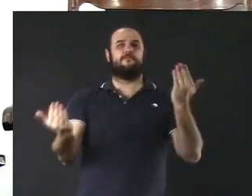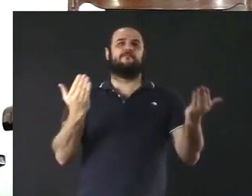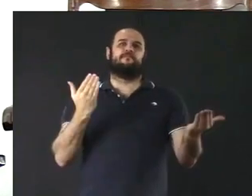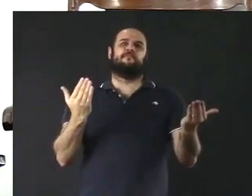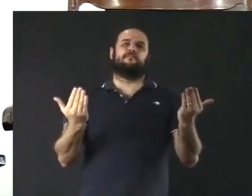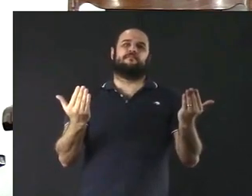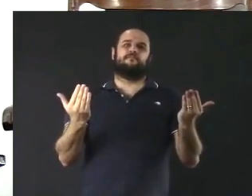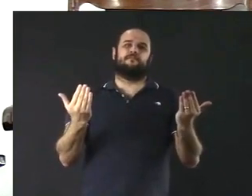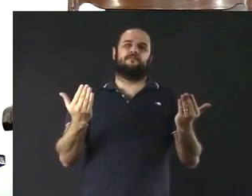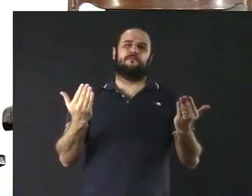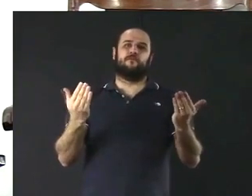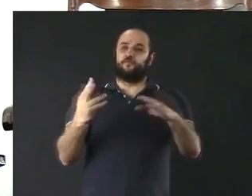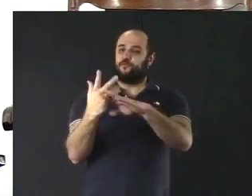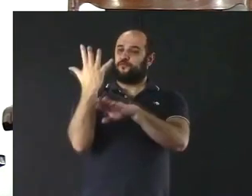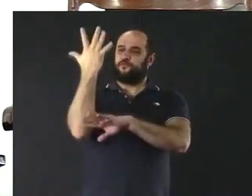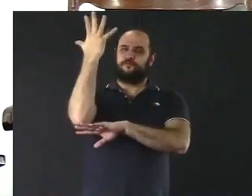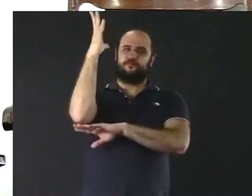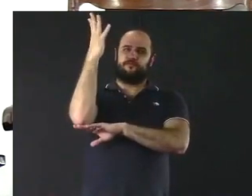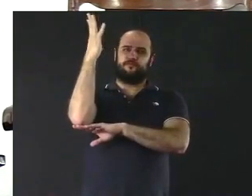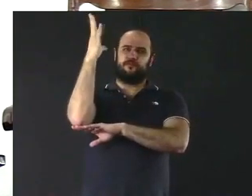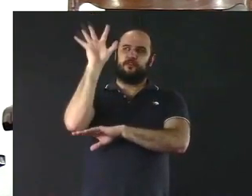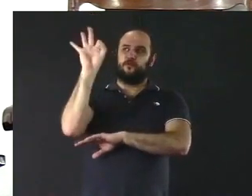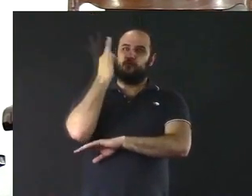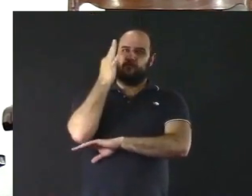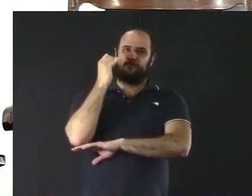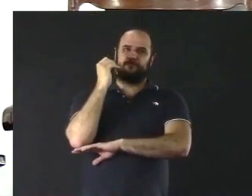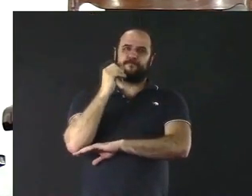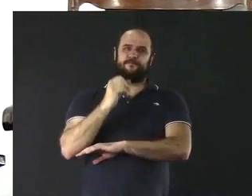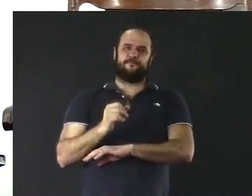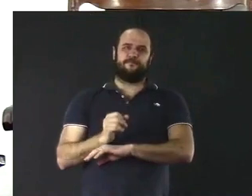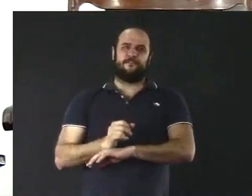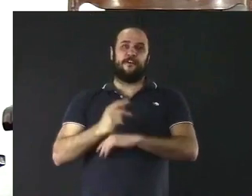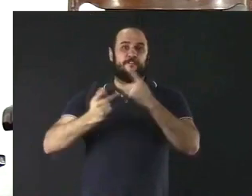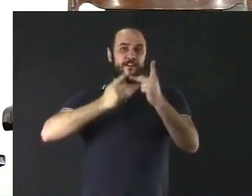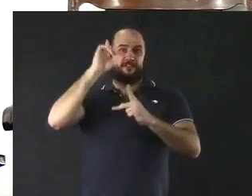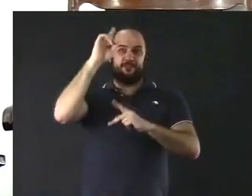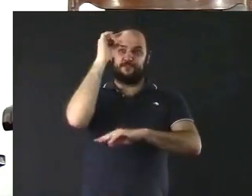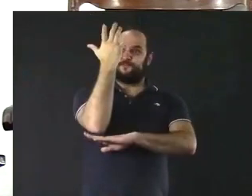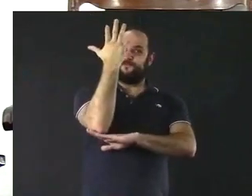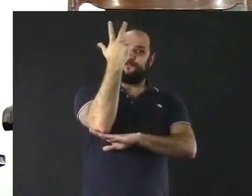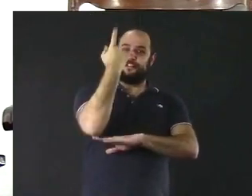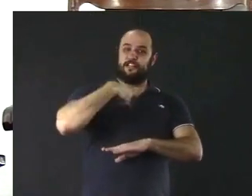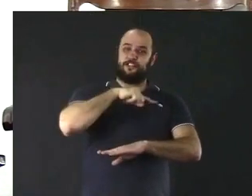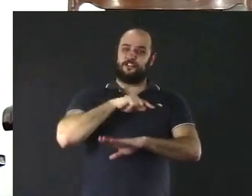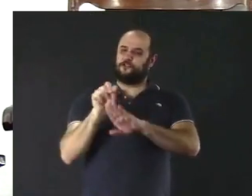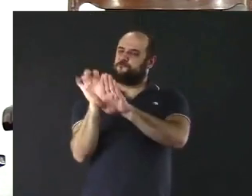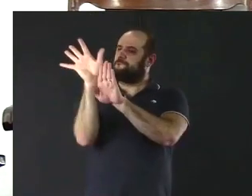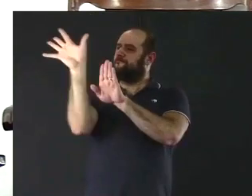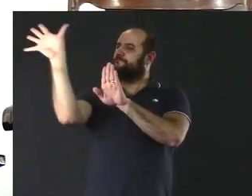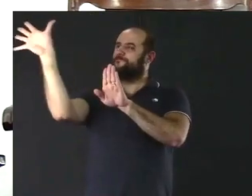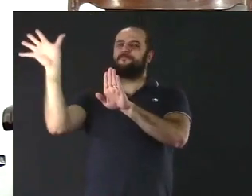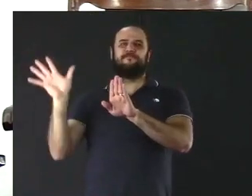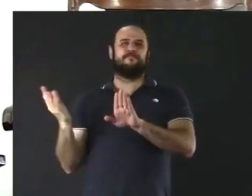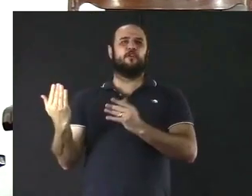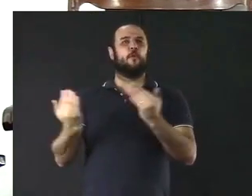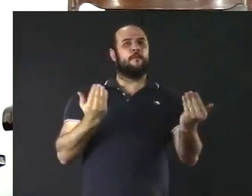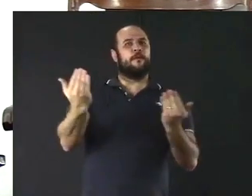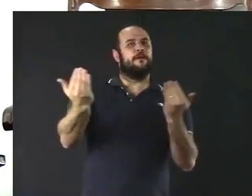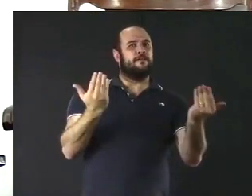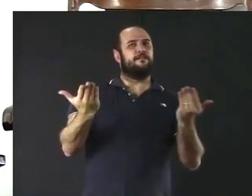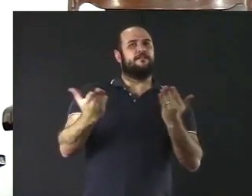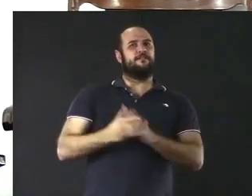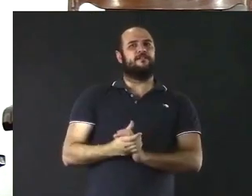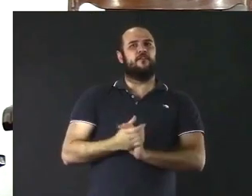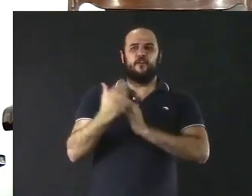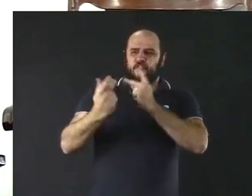a videira e o ramos. Ele é a videira e nós somos ramos. E o texto lá vai falar constantemente